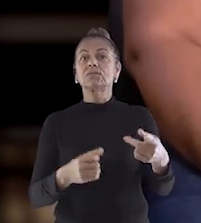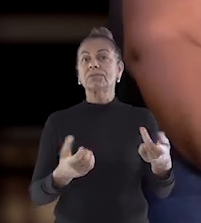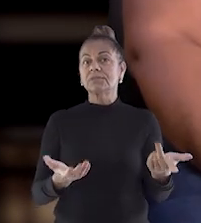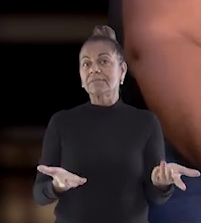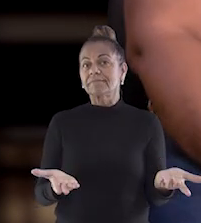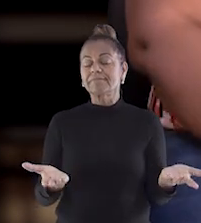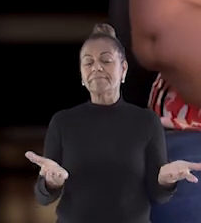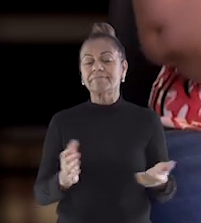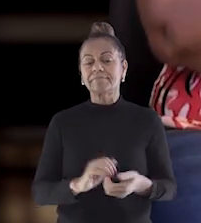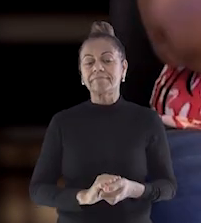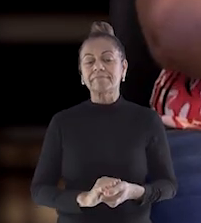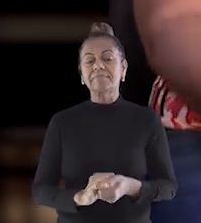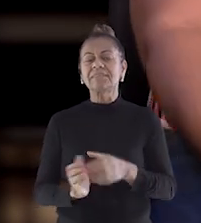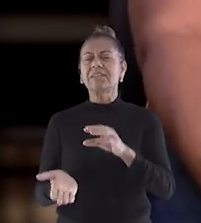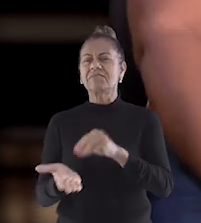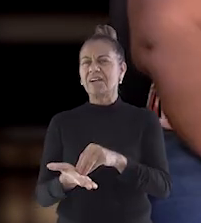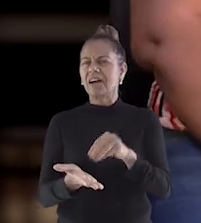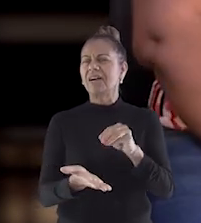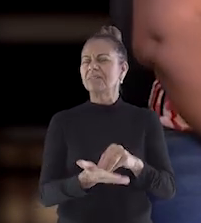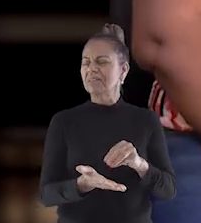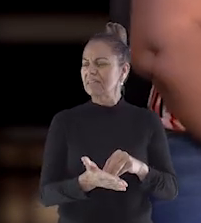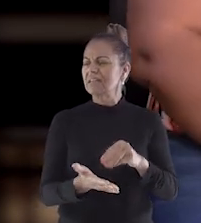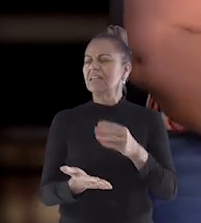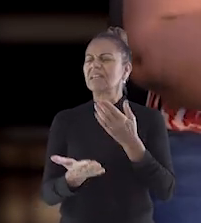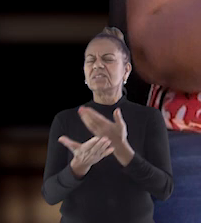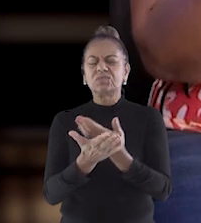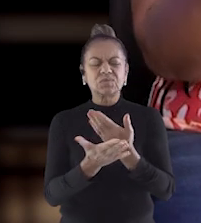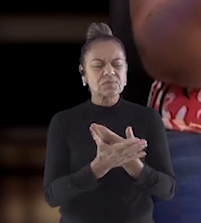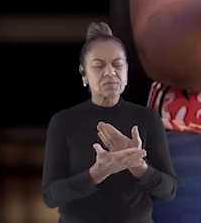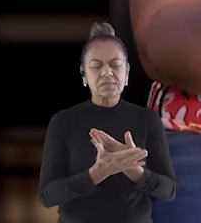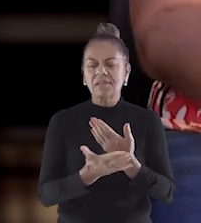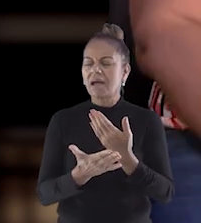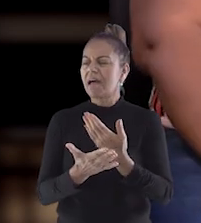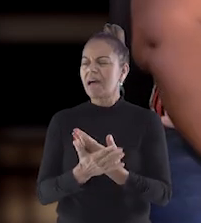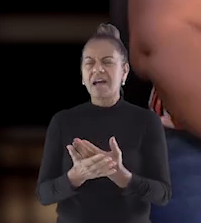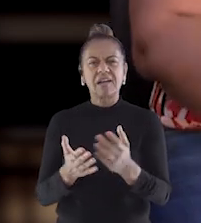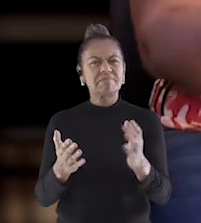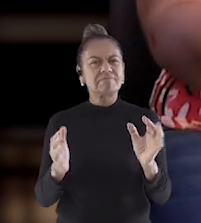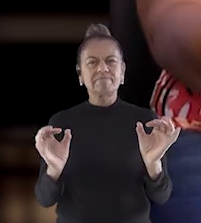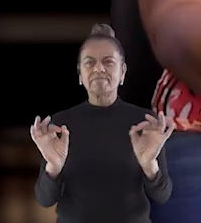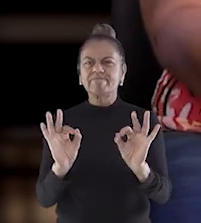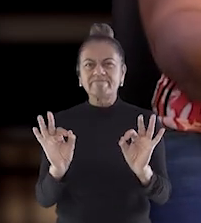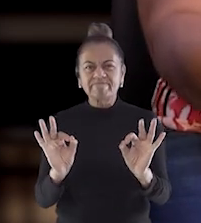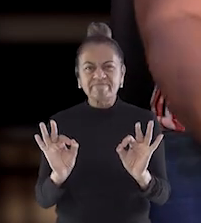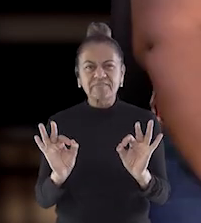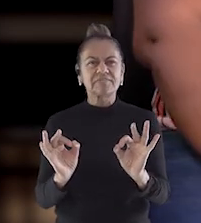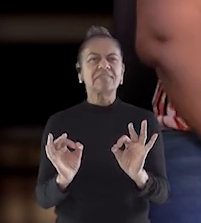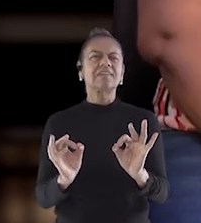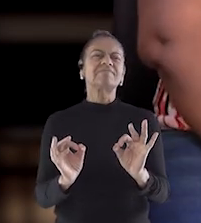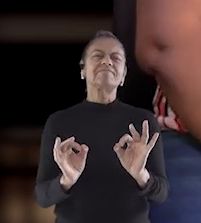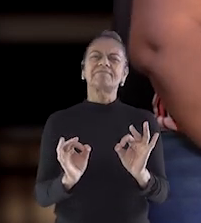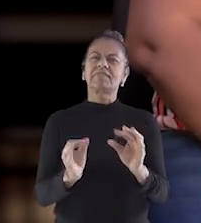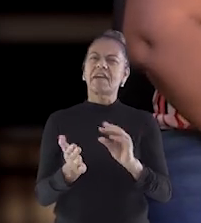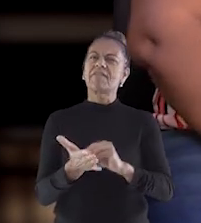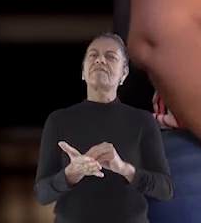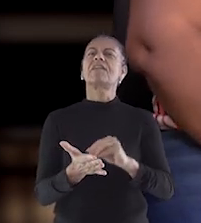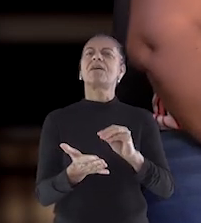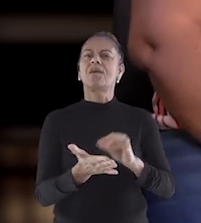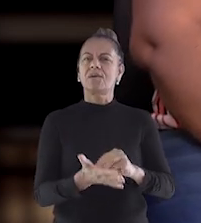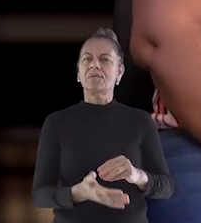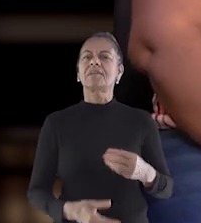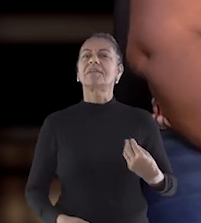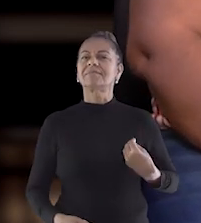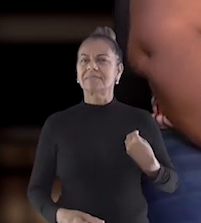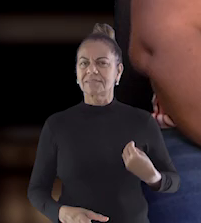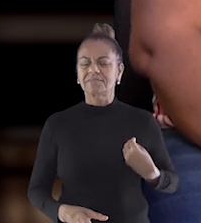por essa fase e até ser uma professora, ser alguém, né? Porque, menino, o estudo faz